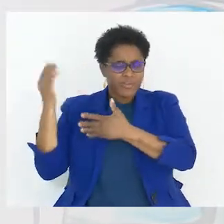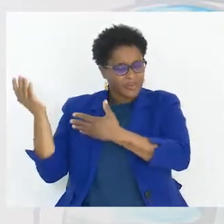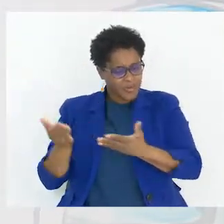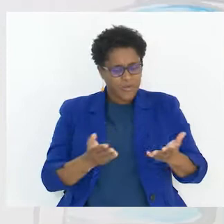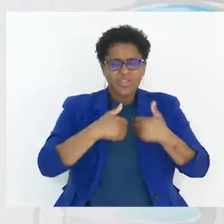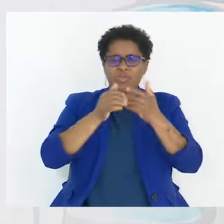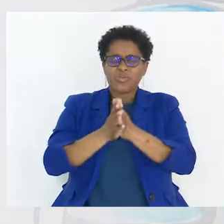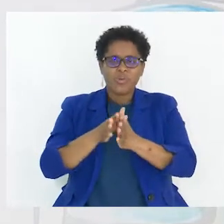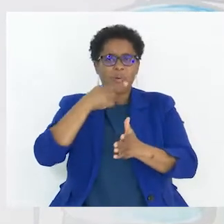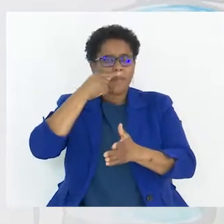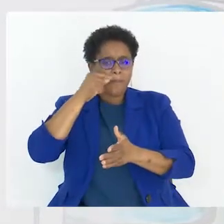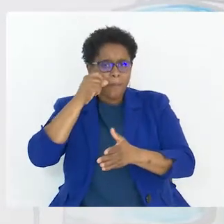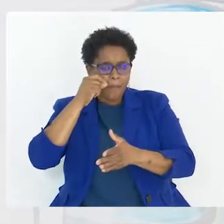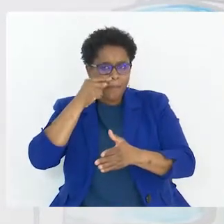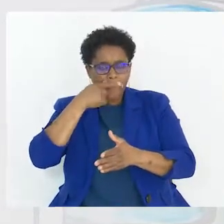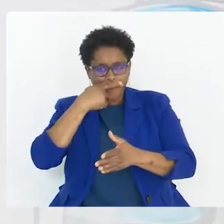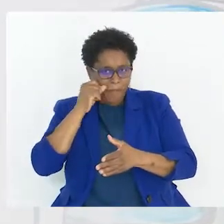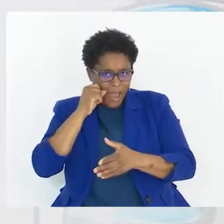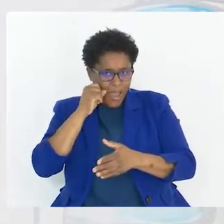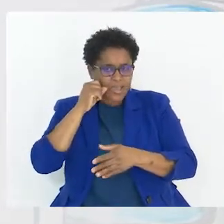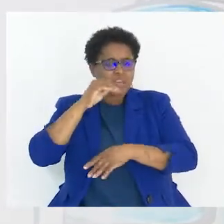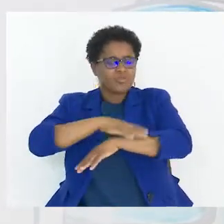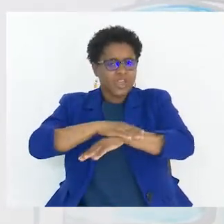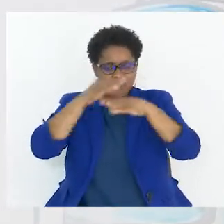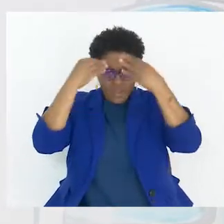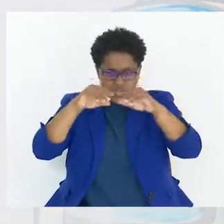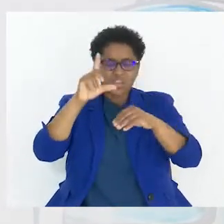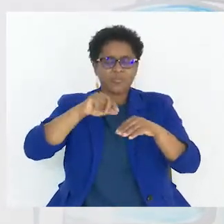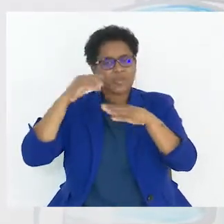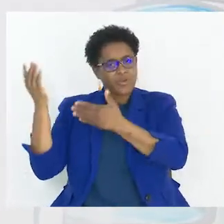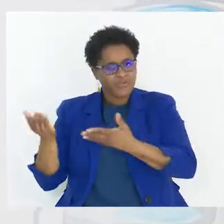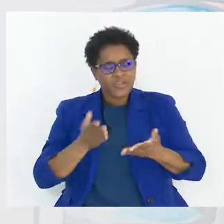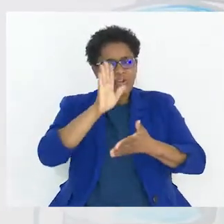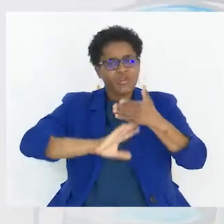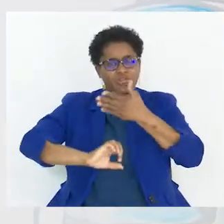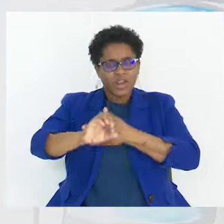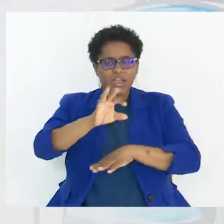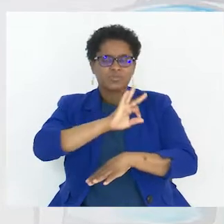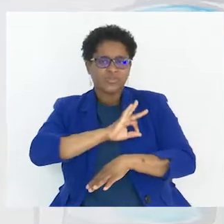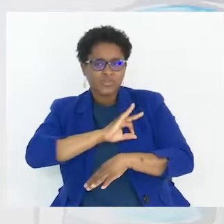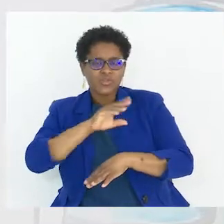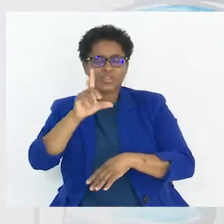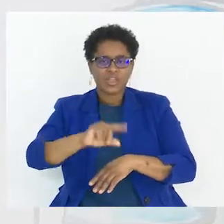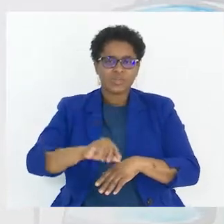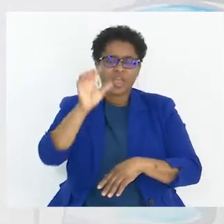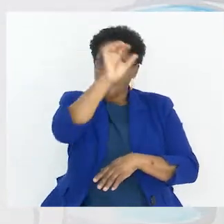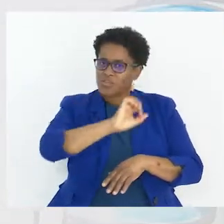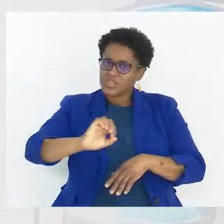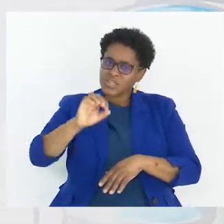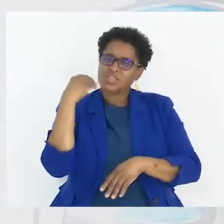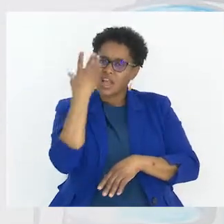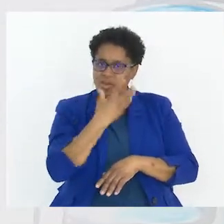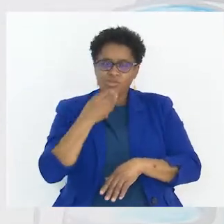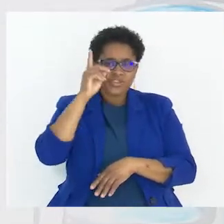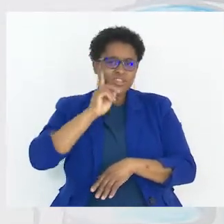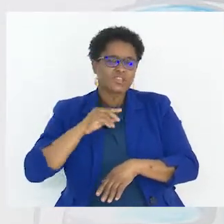de educação. Também boas-vindas aos meus colegas professores e a vocês, alunos e alunas,